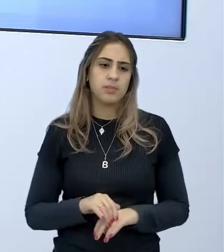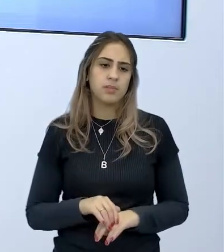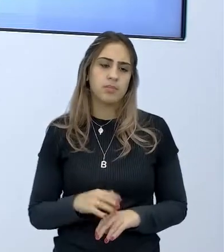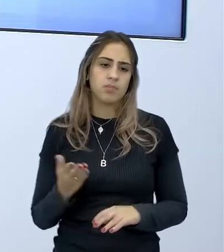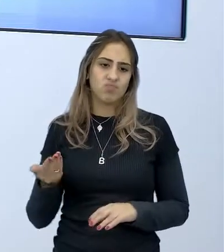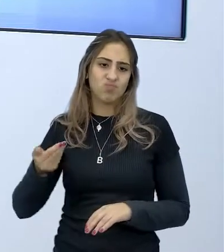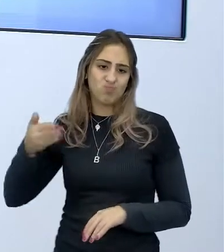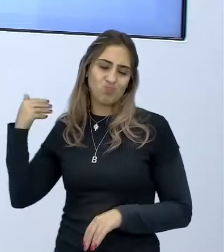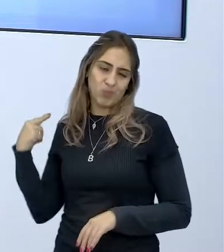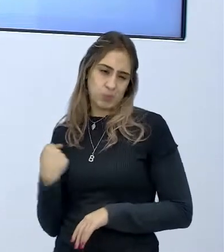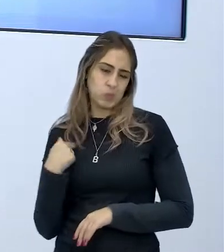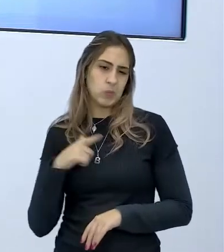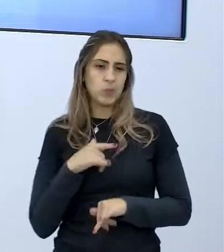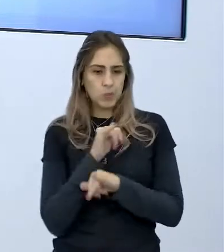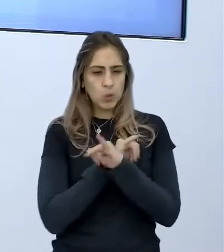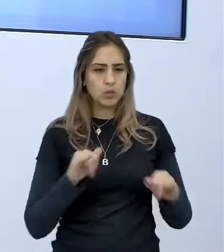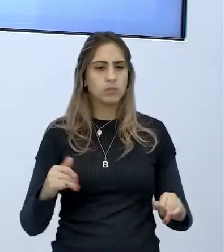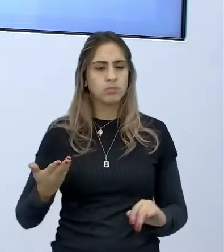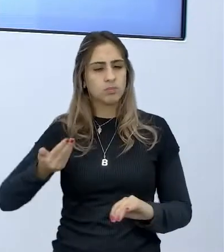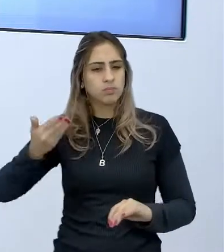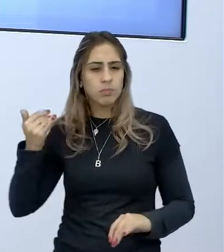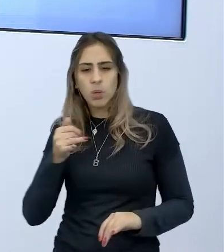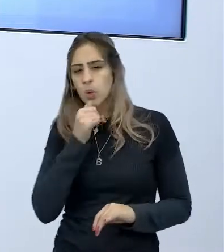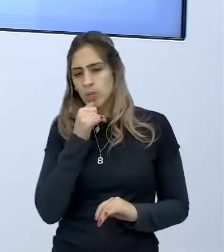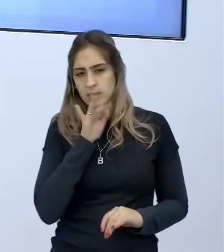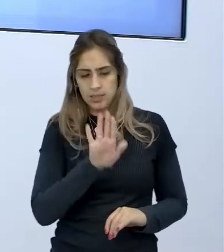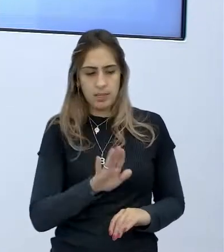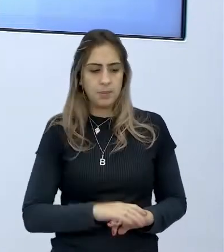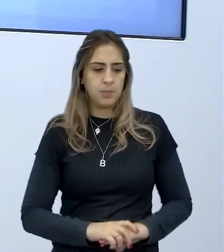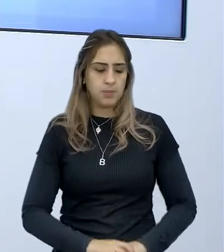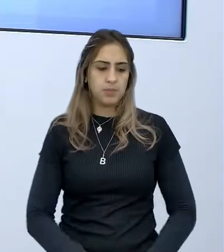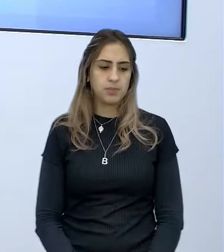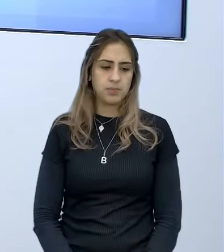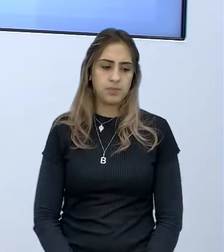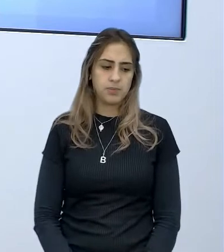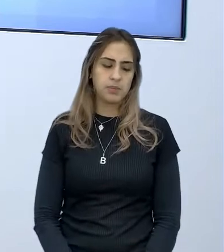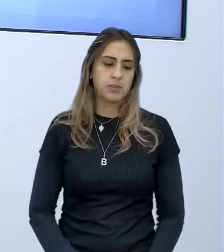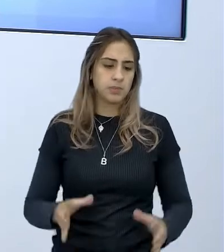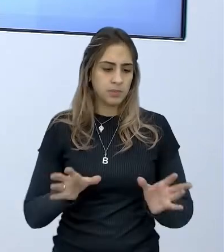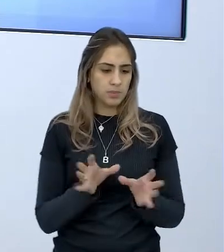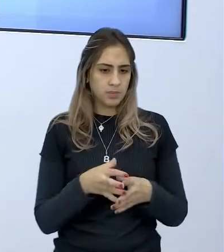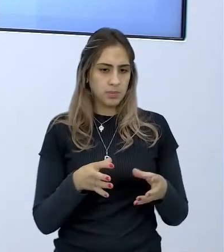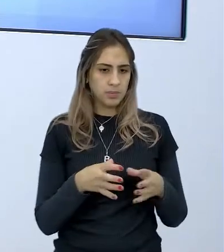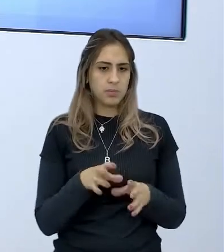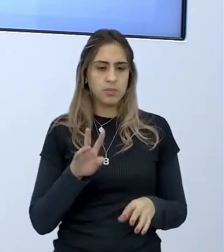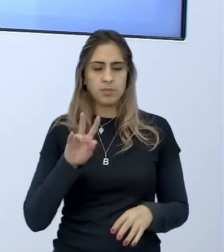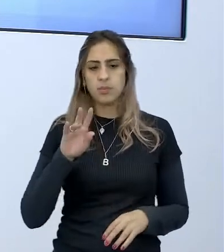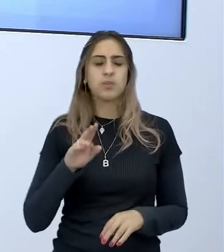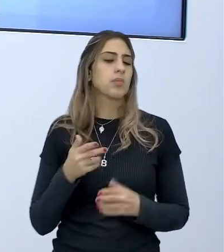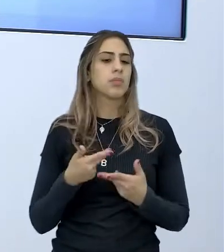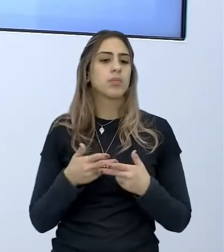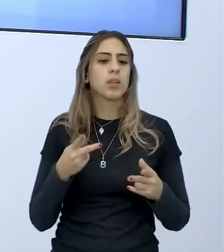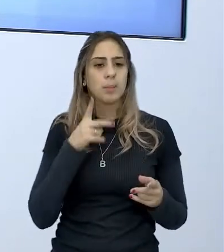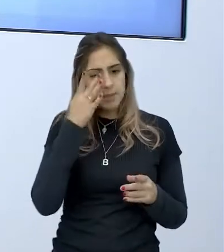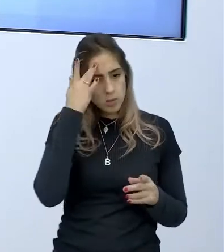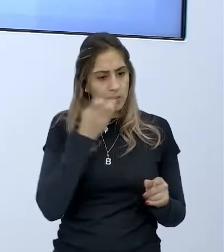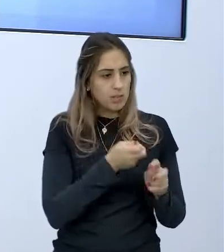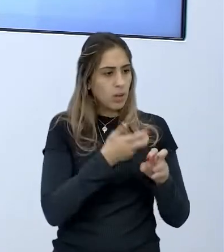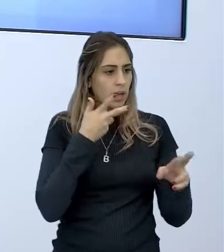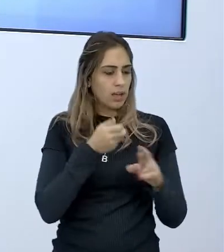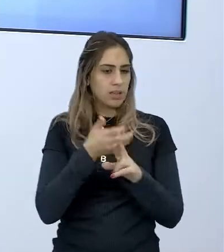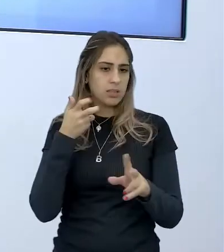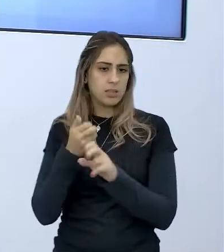mandado um e-mail. A gente tem notícias aí, por exemplo, de comunidades Yanomamis que estão sendo caçadas, né?